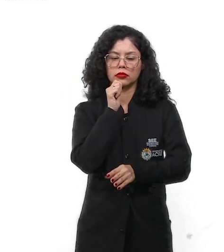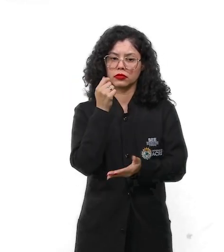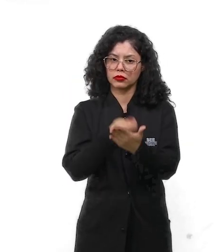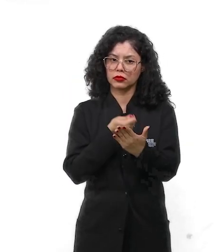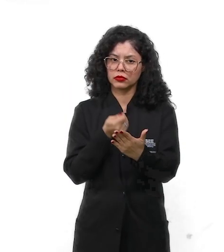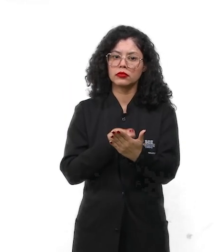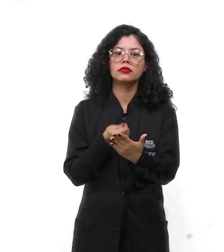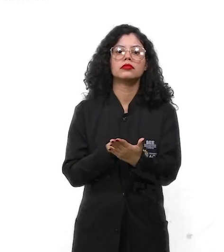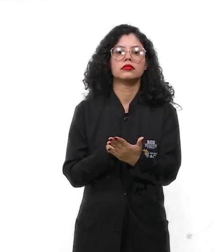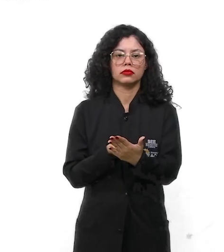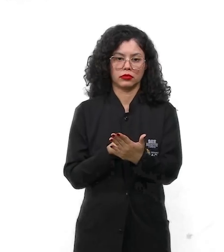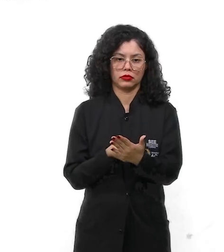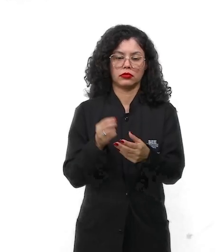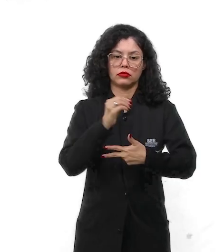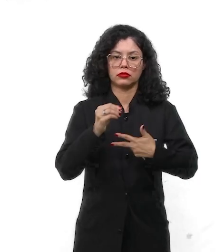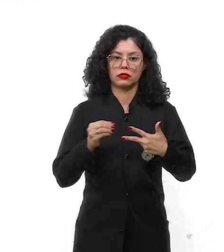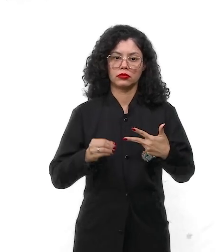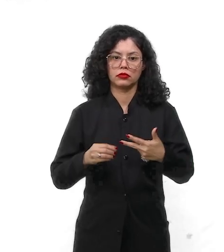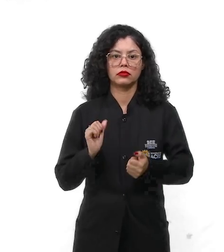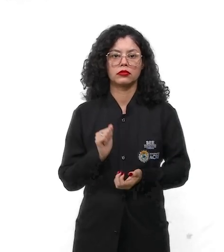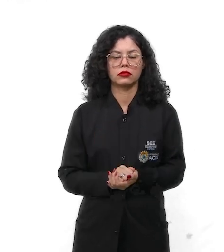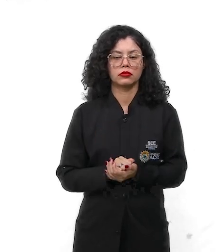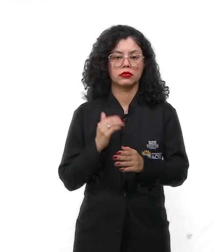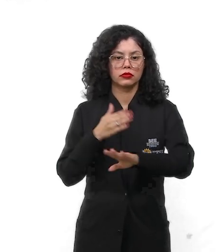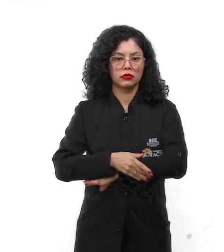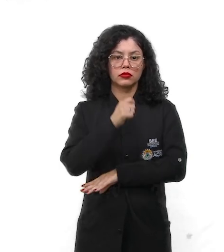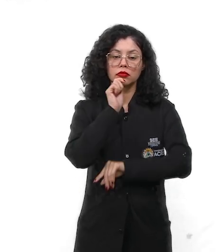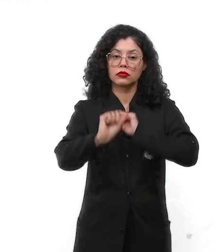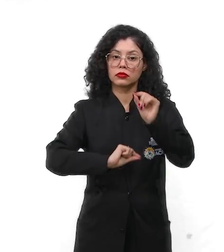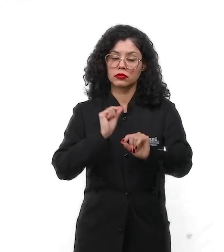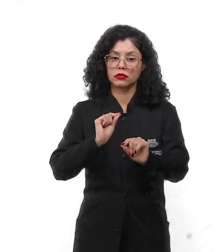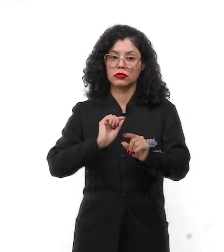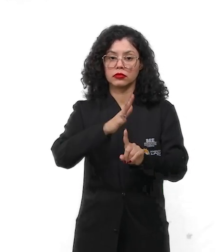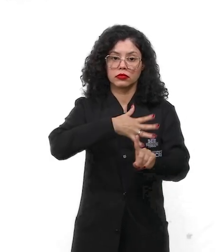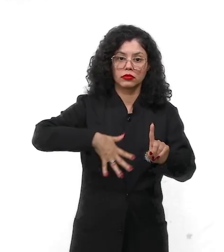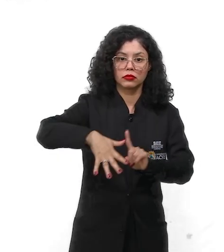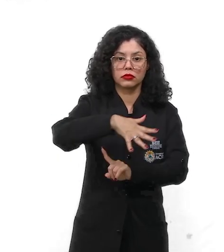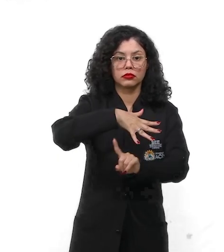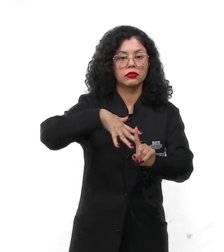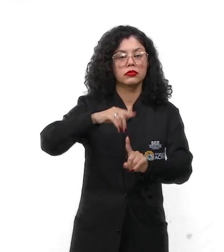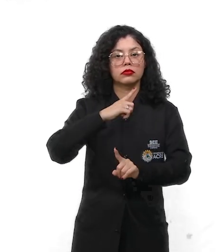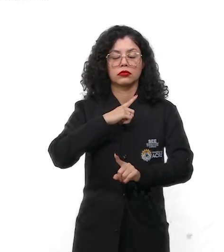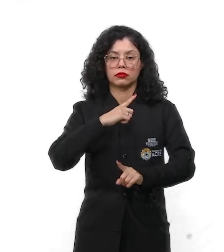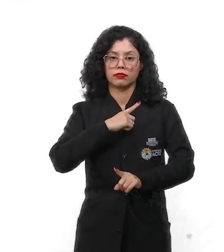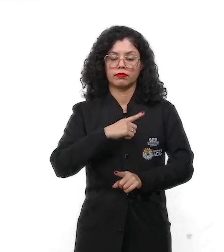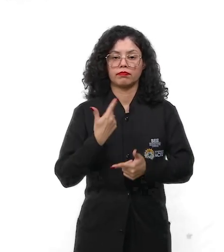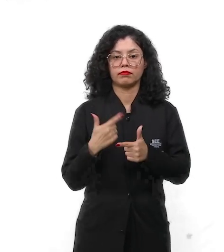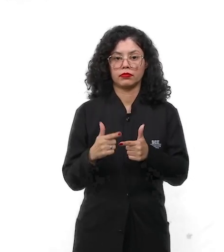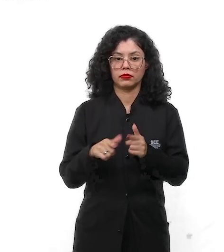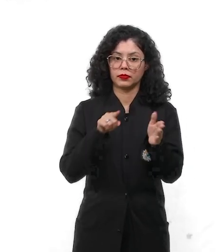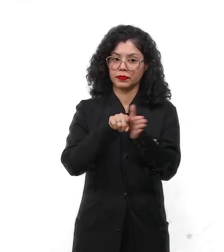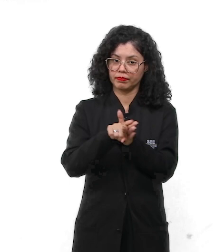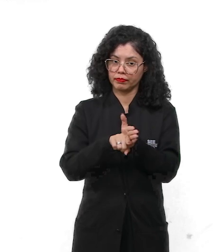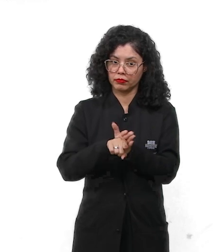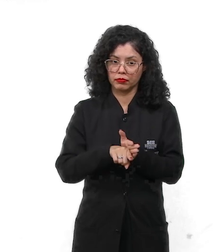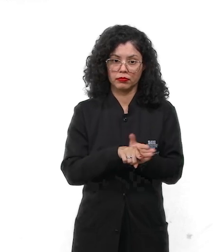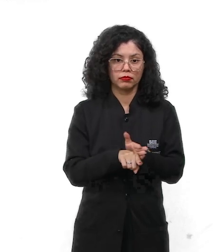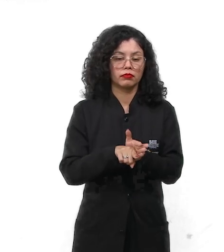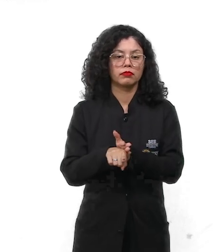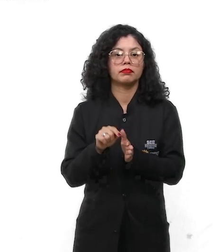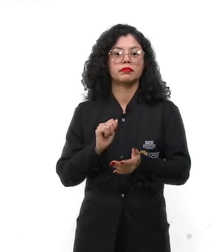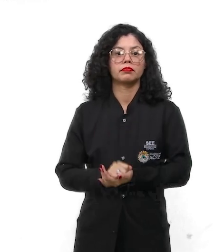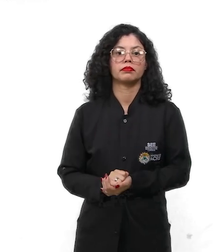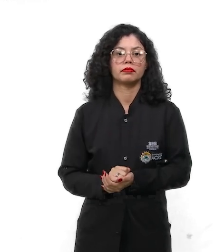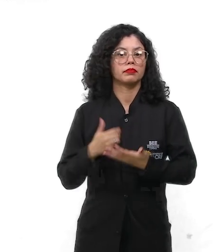no Enem, né? Uma intervenção no meio ambiente tem inquietado muitos pesquisadores